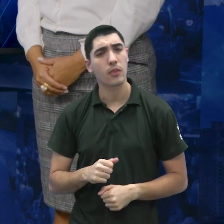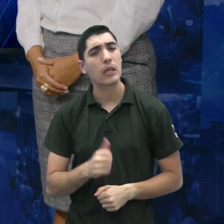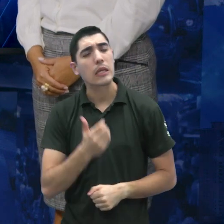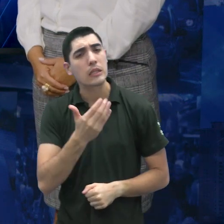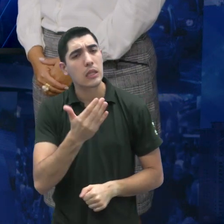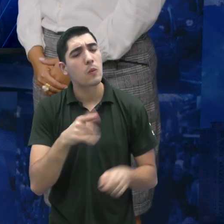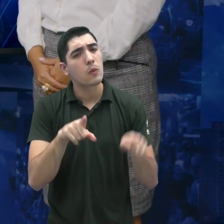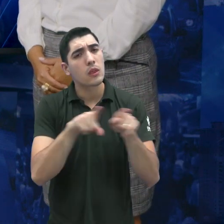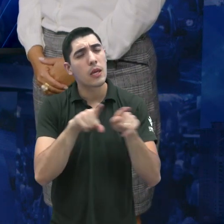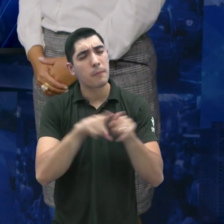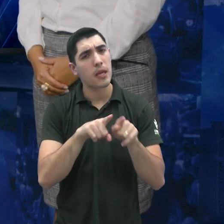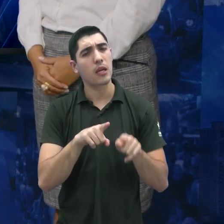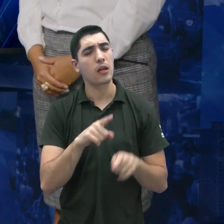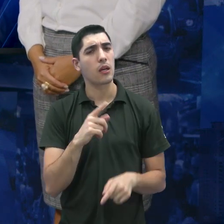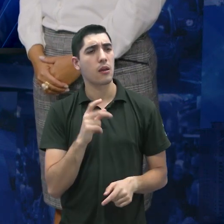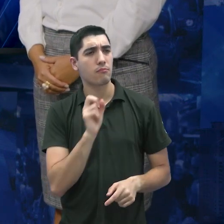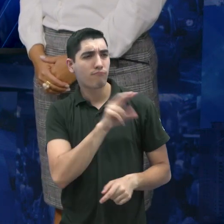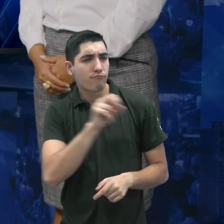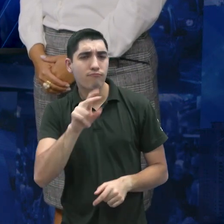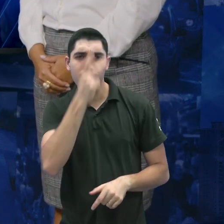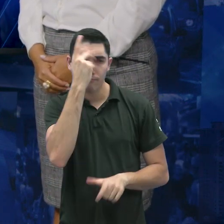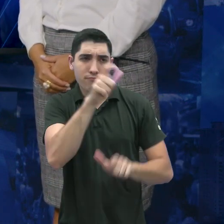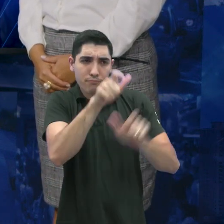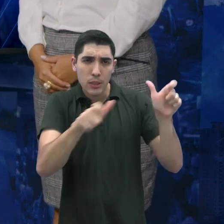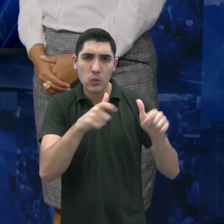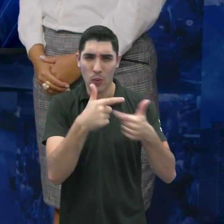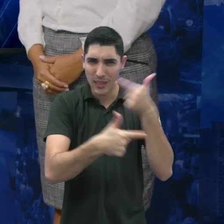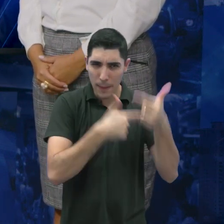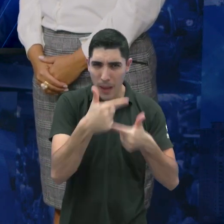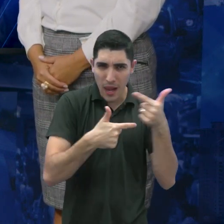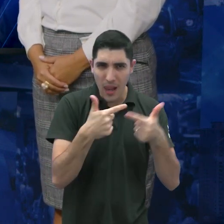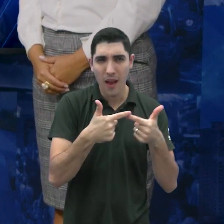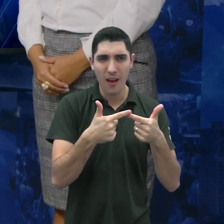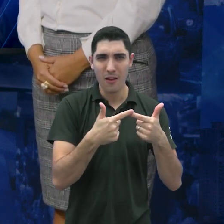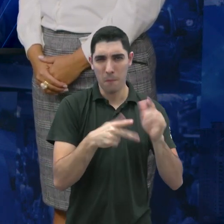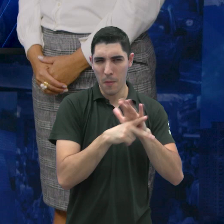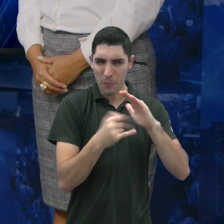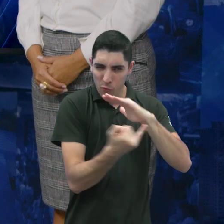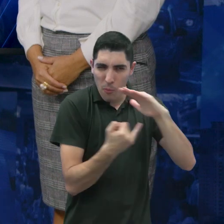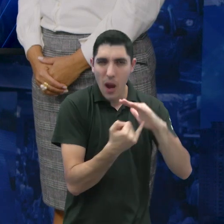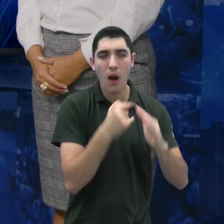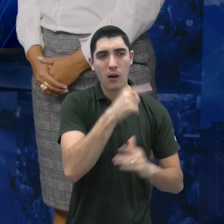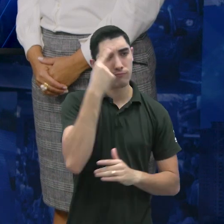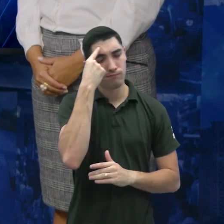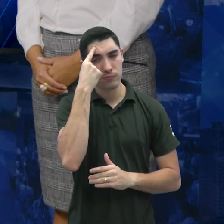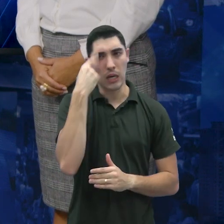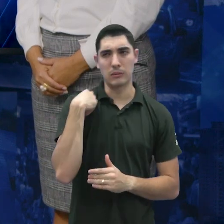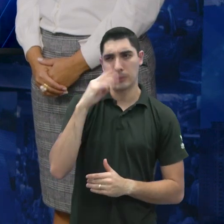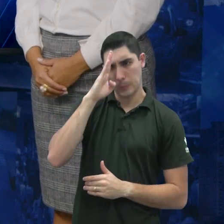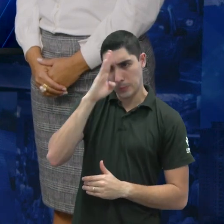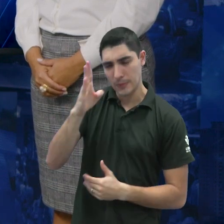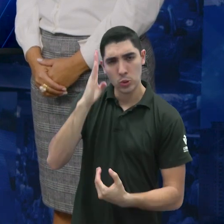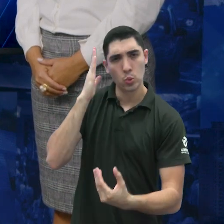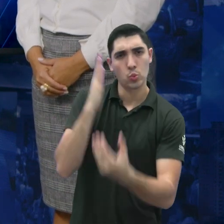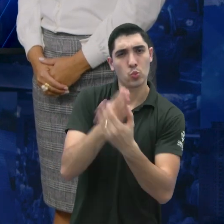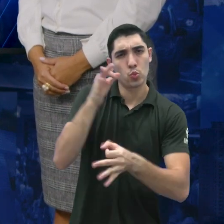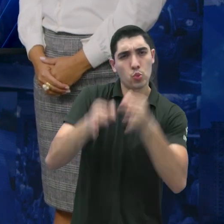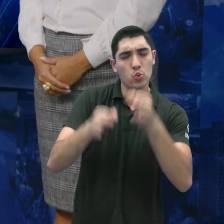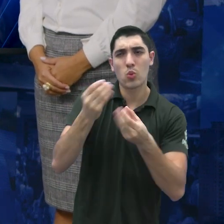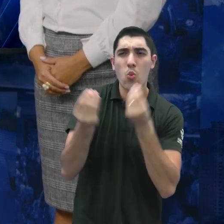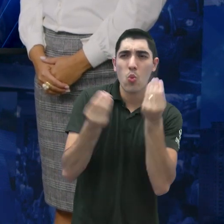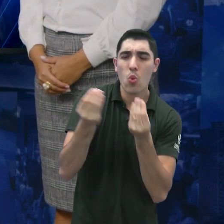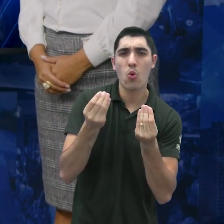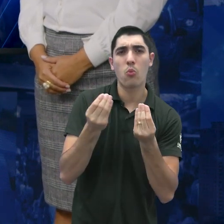contexto, teve também a dificuldade do trabalhador acessar a justiça para procurar esses direitos que muitas vezes foram retirados.